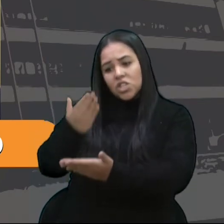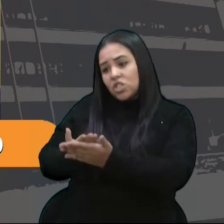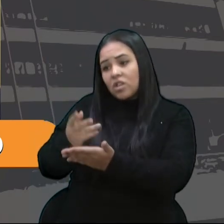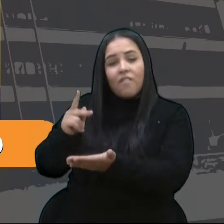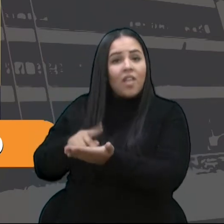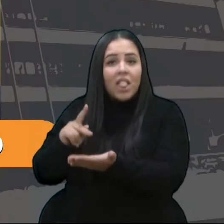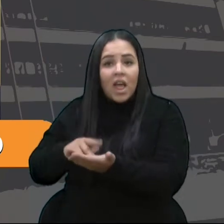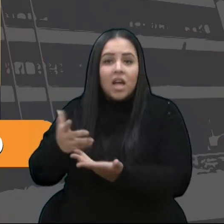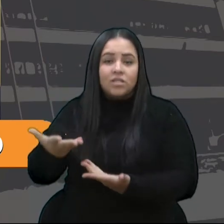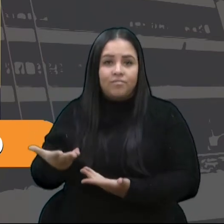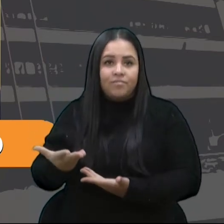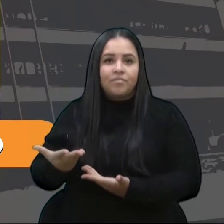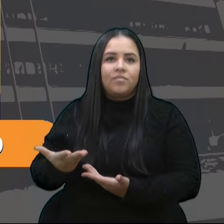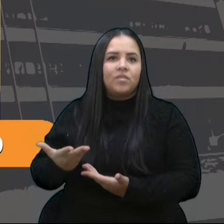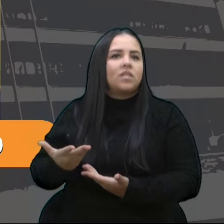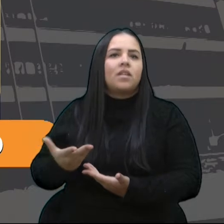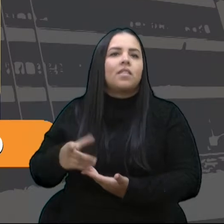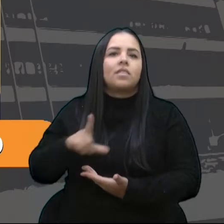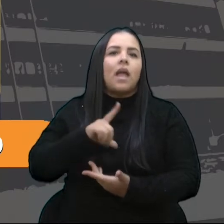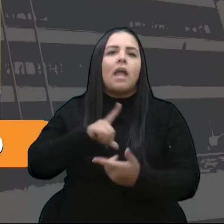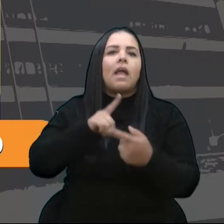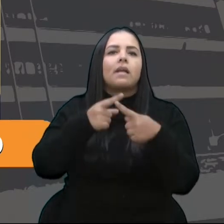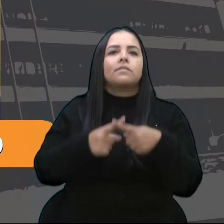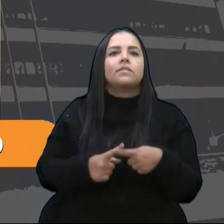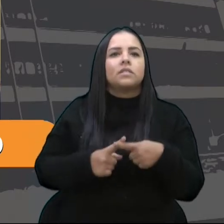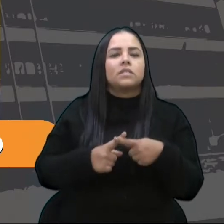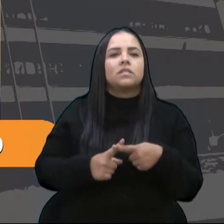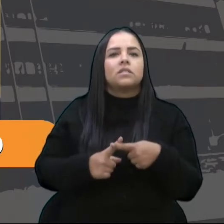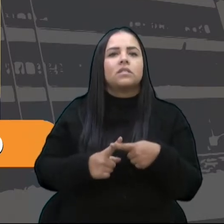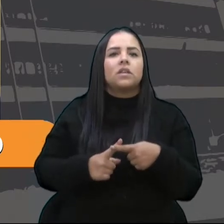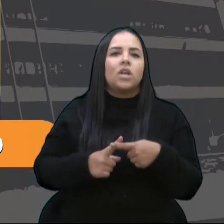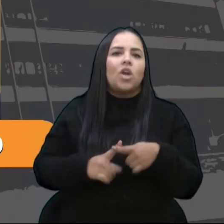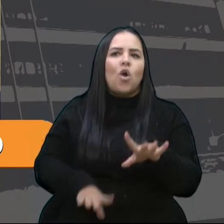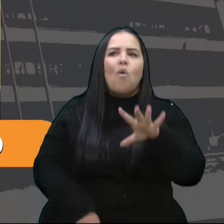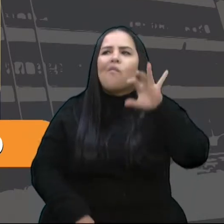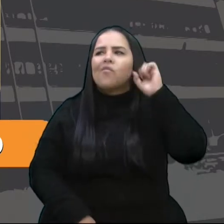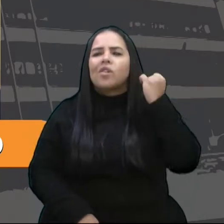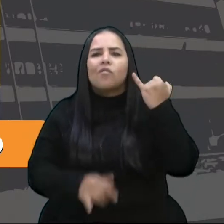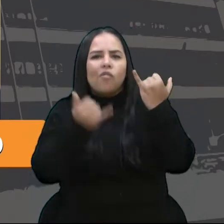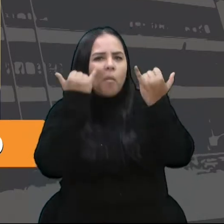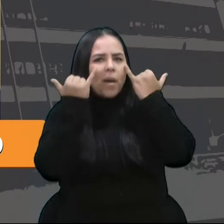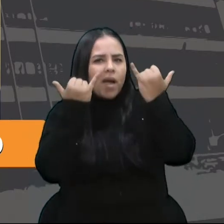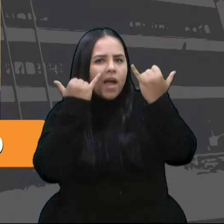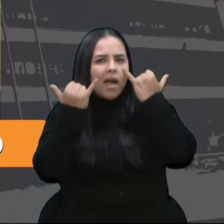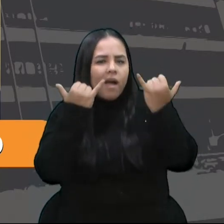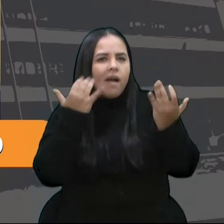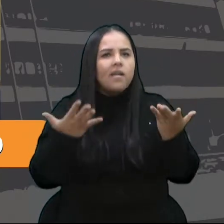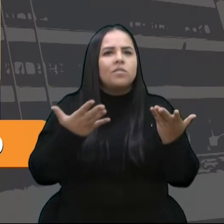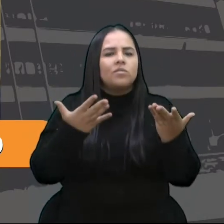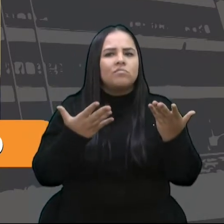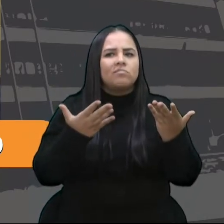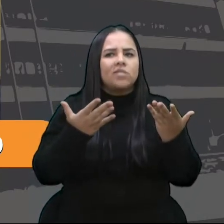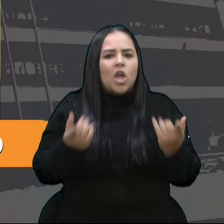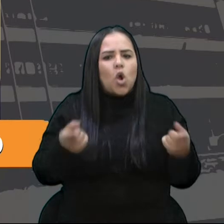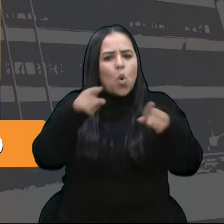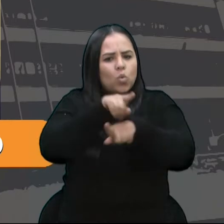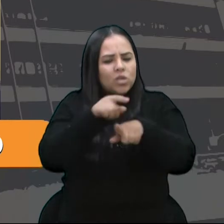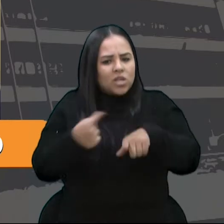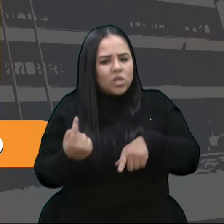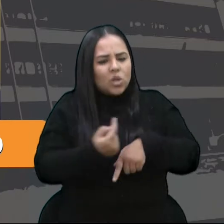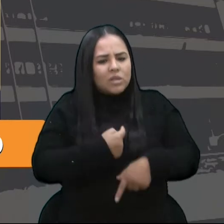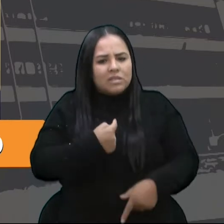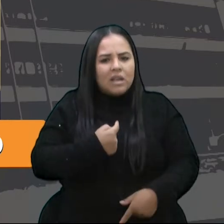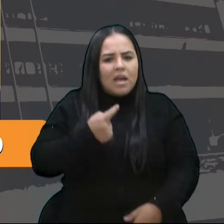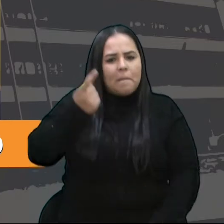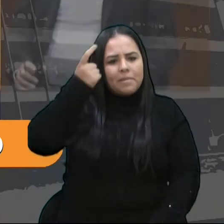verdade, né? Nós temos muitas vezes que ouvir informações, notícias que vão contra aquilo que nós pensamos, mas nós temos